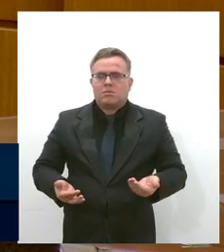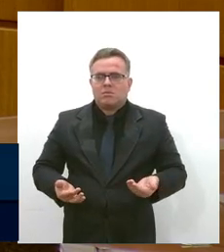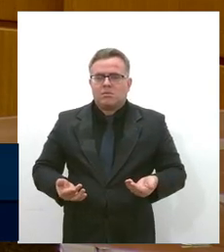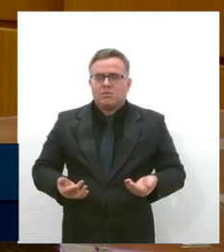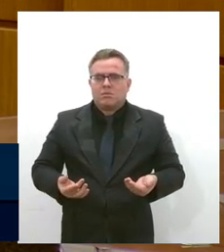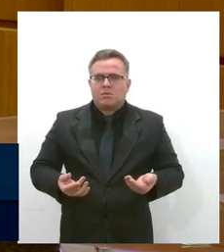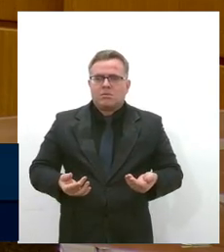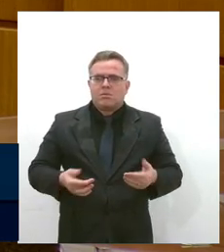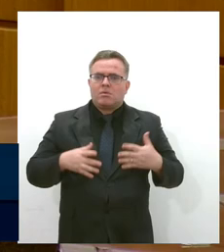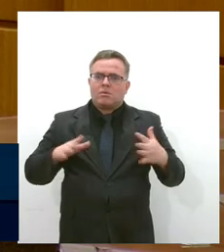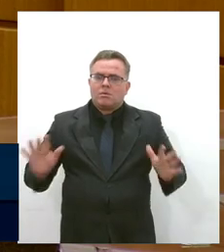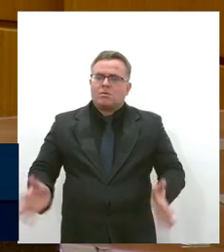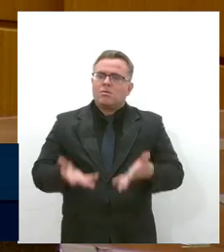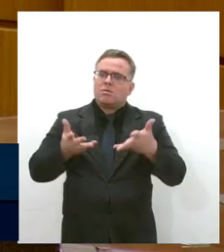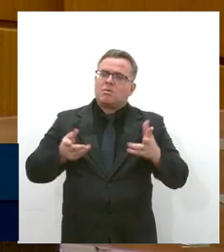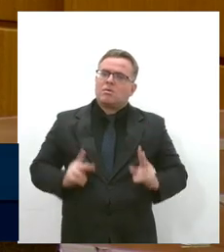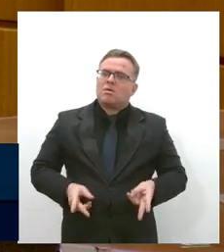esse embate,